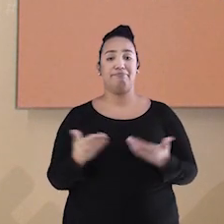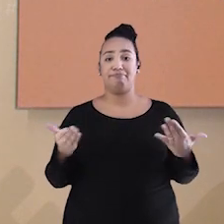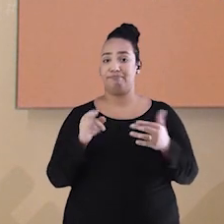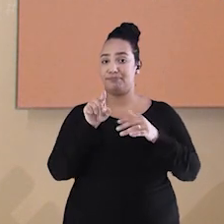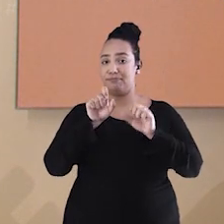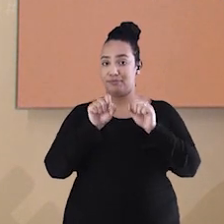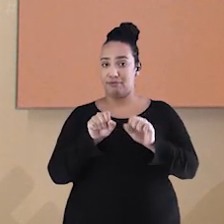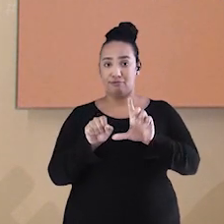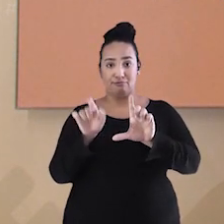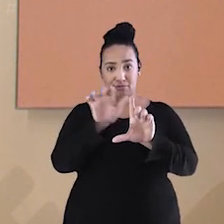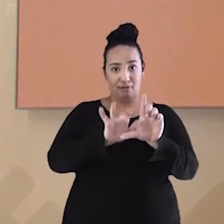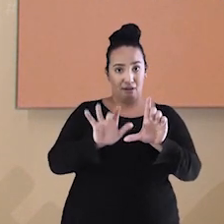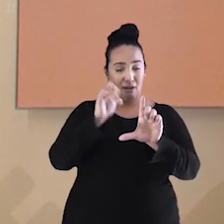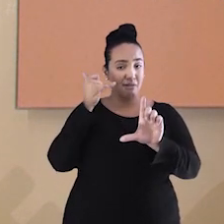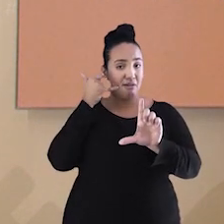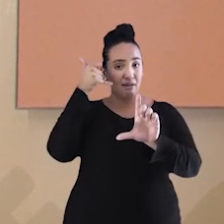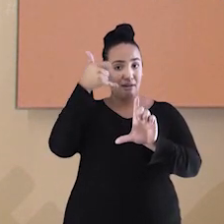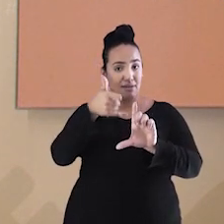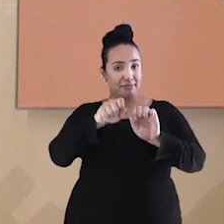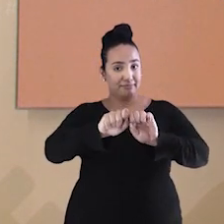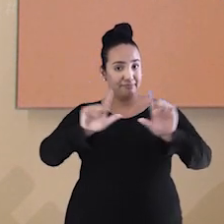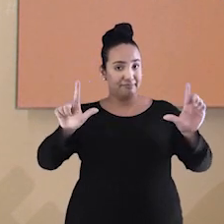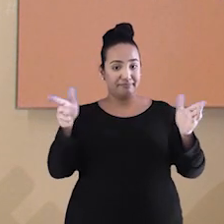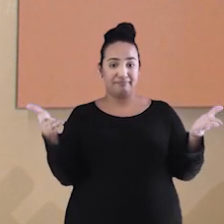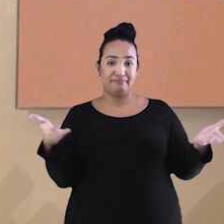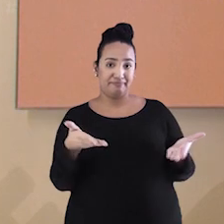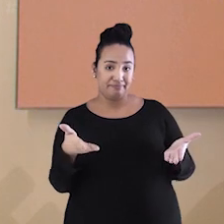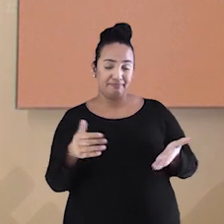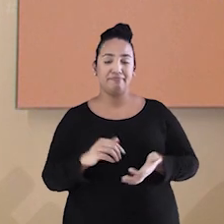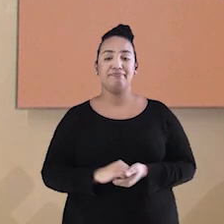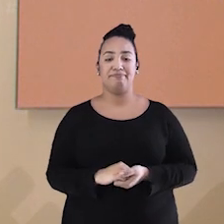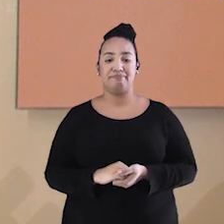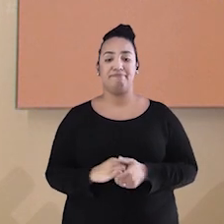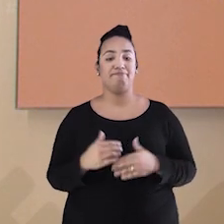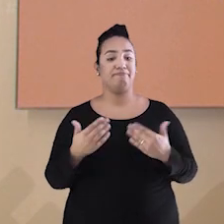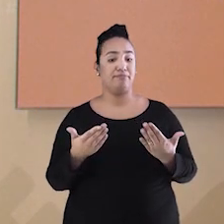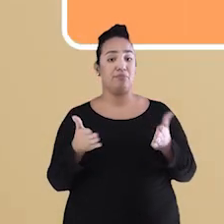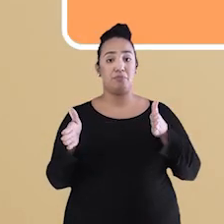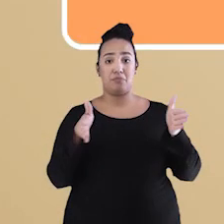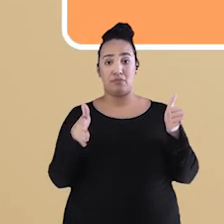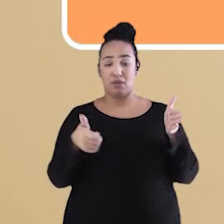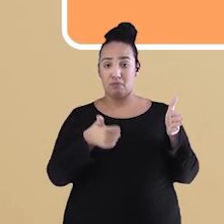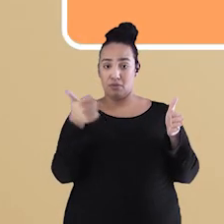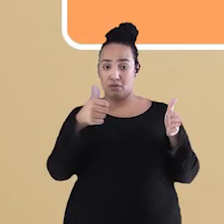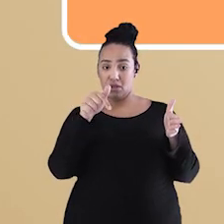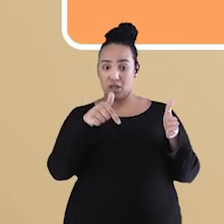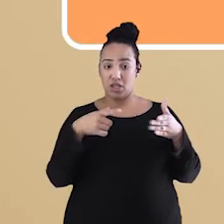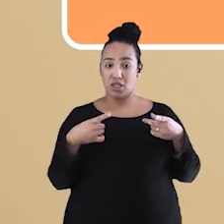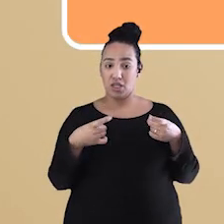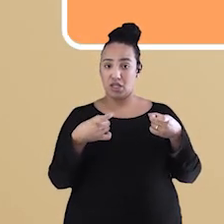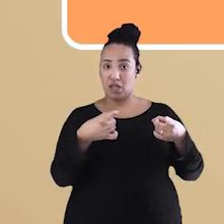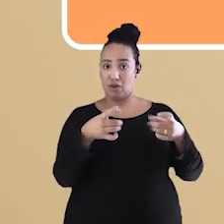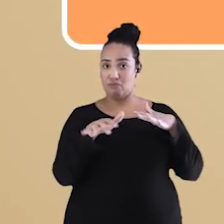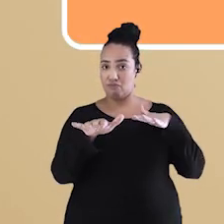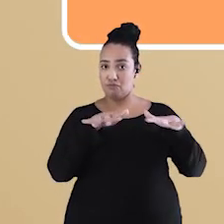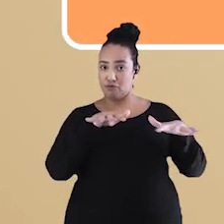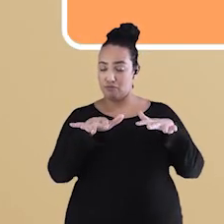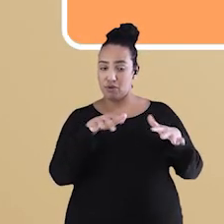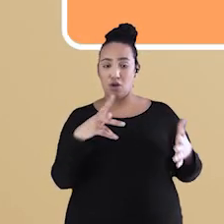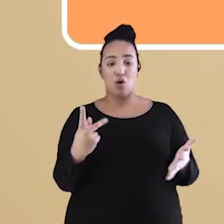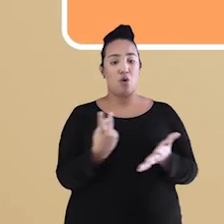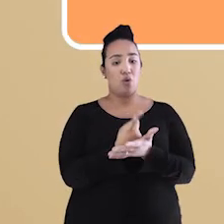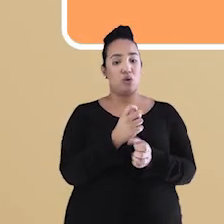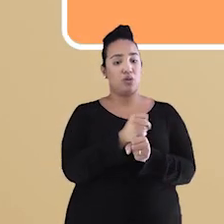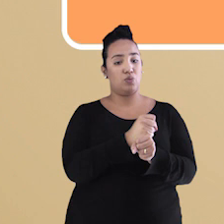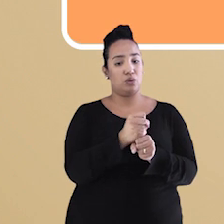tempo. Basta apontar a câmera do seu celular para o QR Code que está aparecendo aqui na tela. A primeira fase ficou conhecida como Guerra